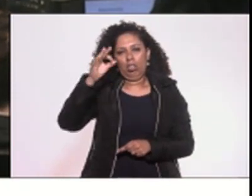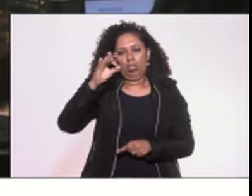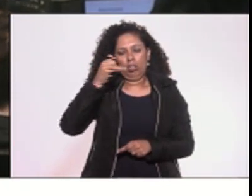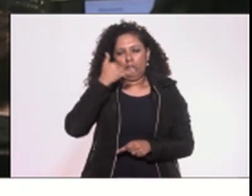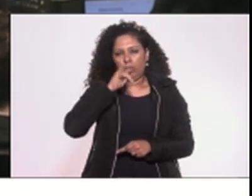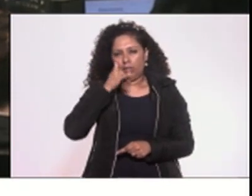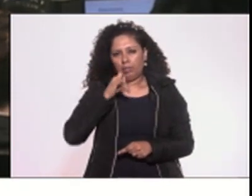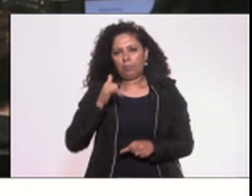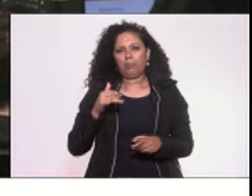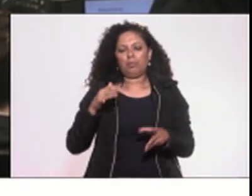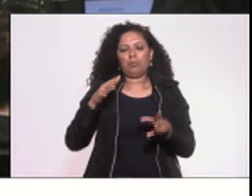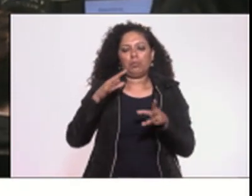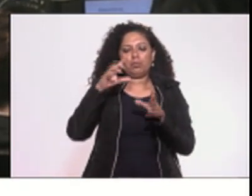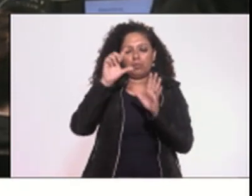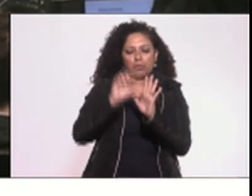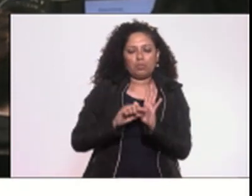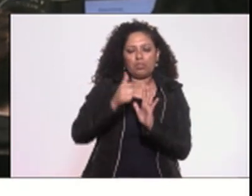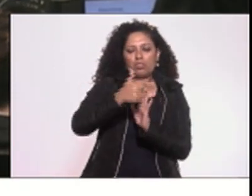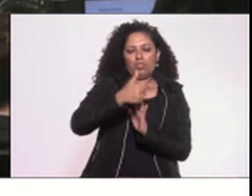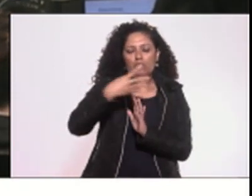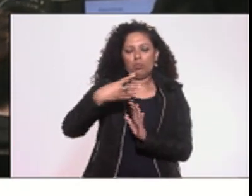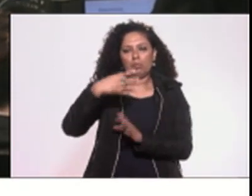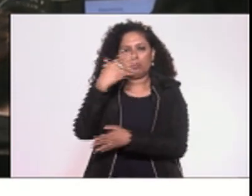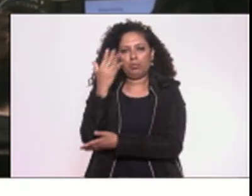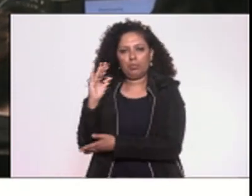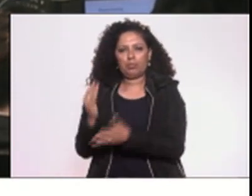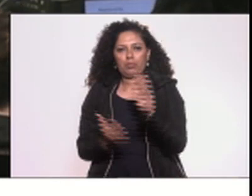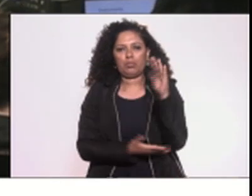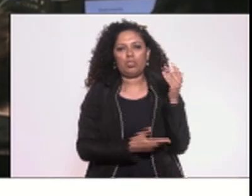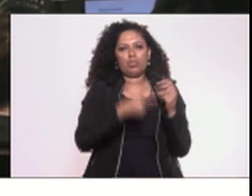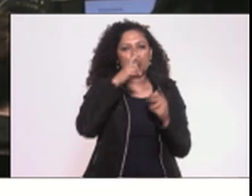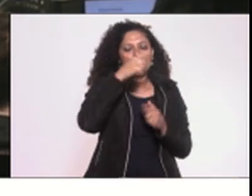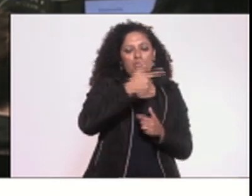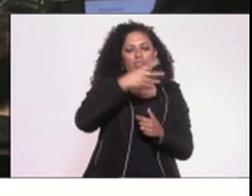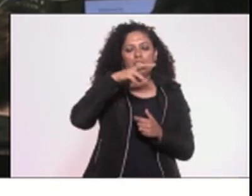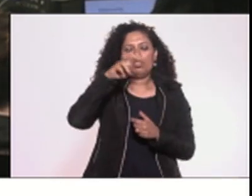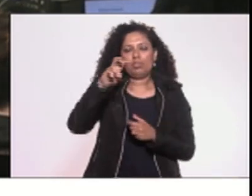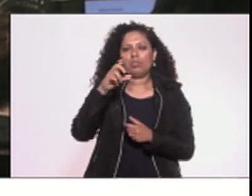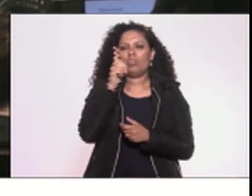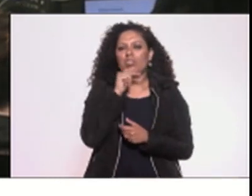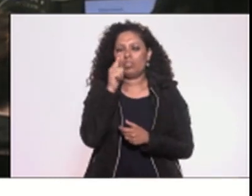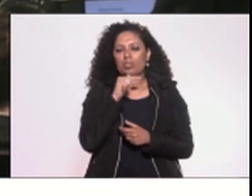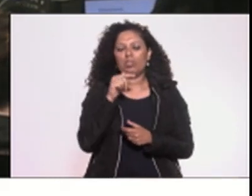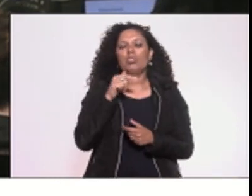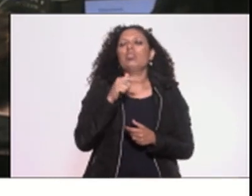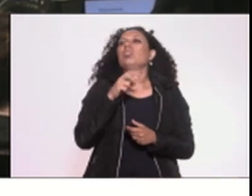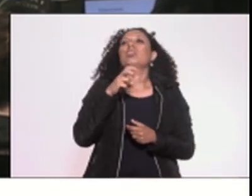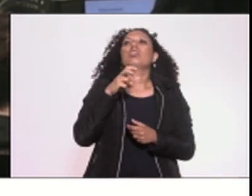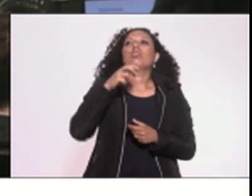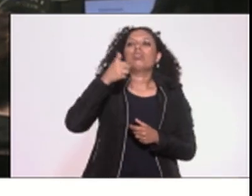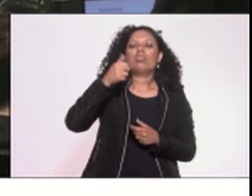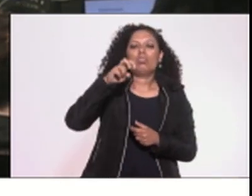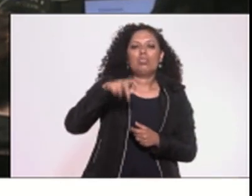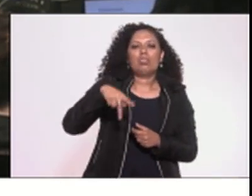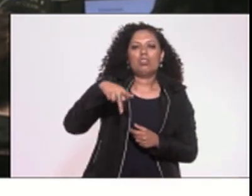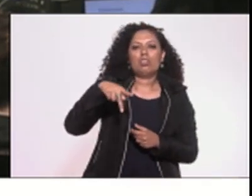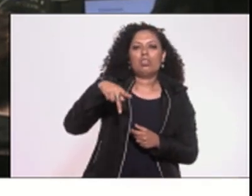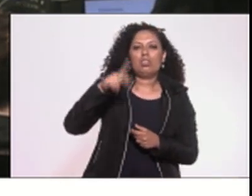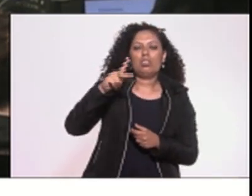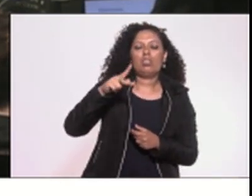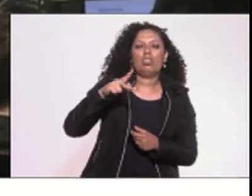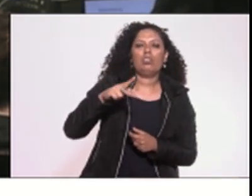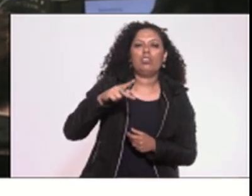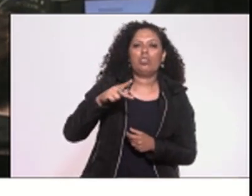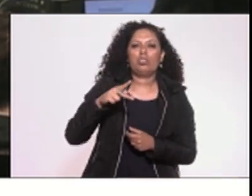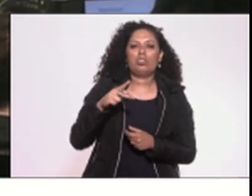poupa 24 árvores, 404 litros de água, 54 kg de areia, 15 kg de minério,